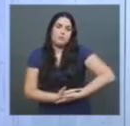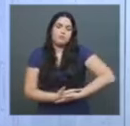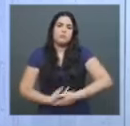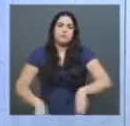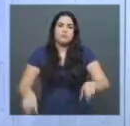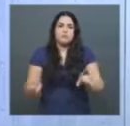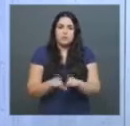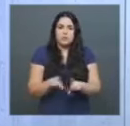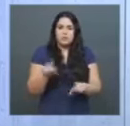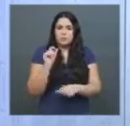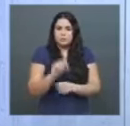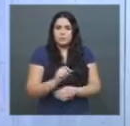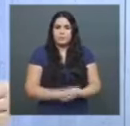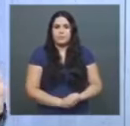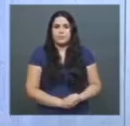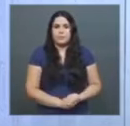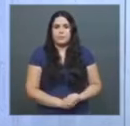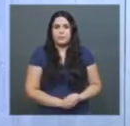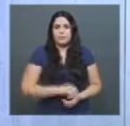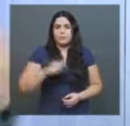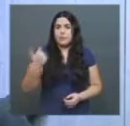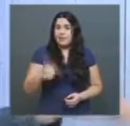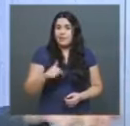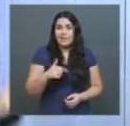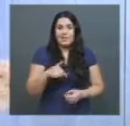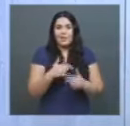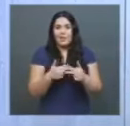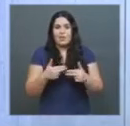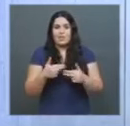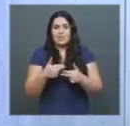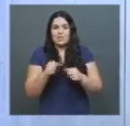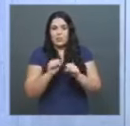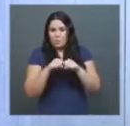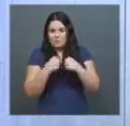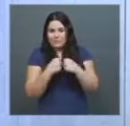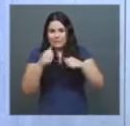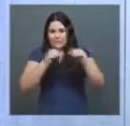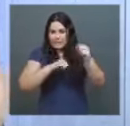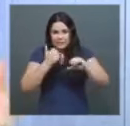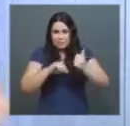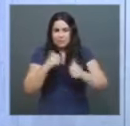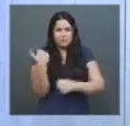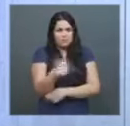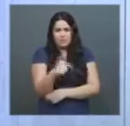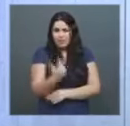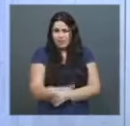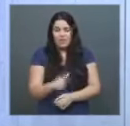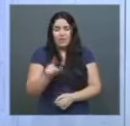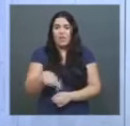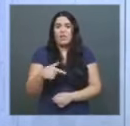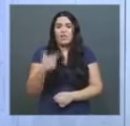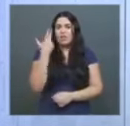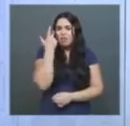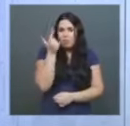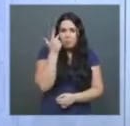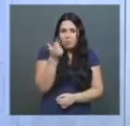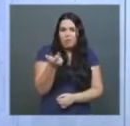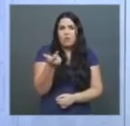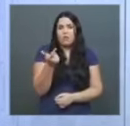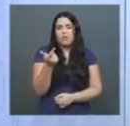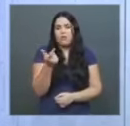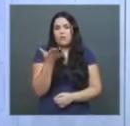ele não contém componentes químicos prejudiciais para esse bebê, ele é uma fonte natural de alimento,